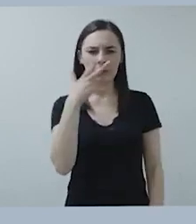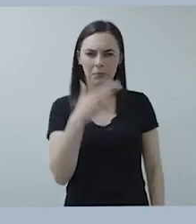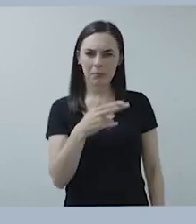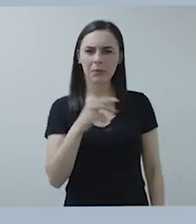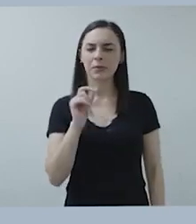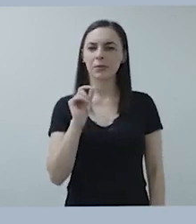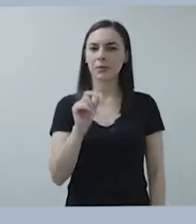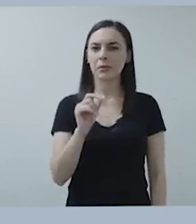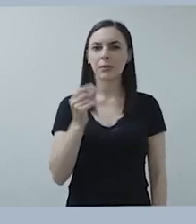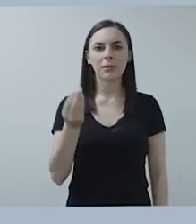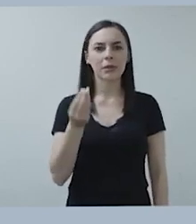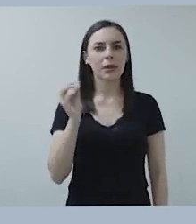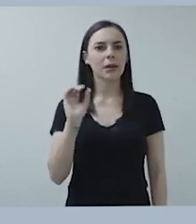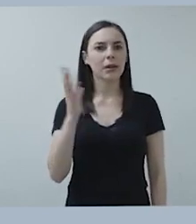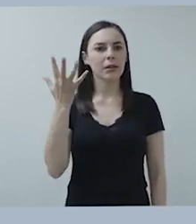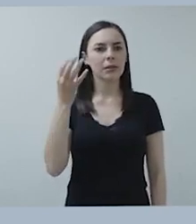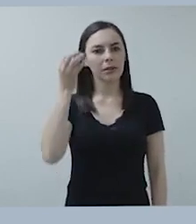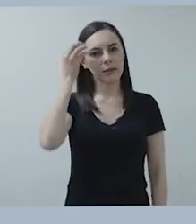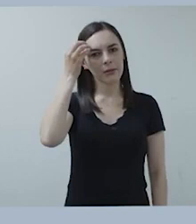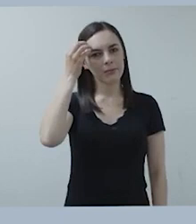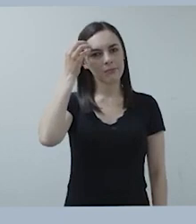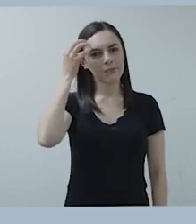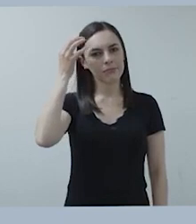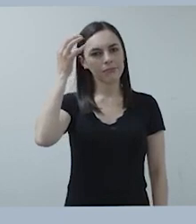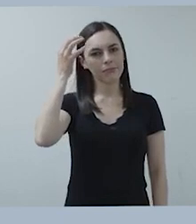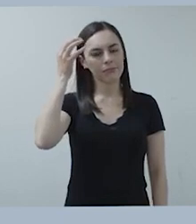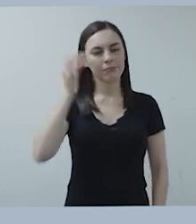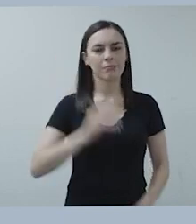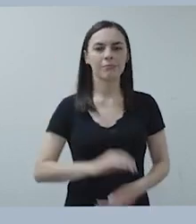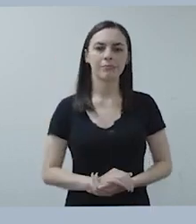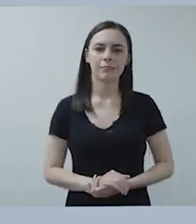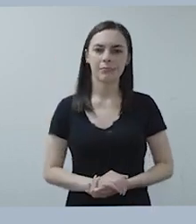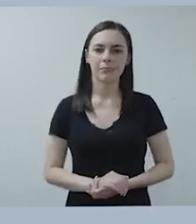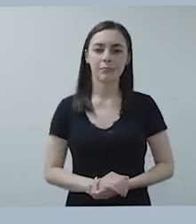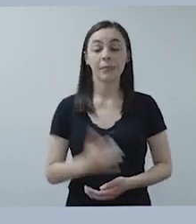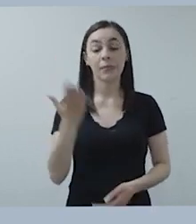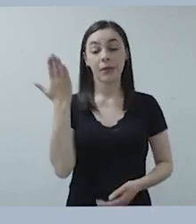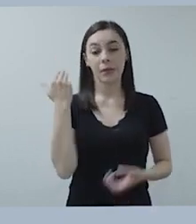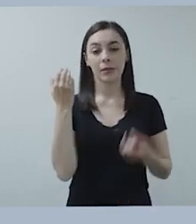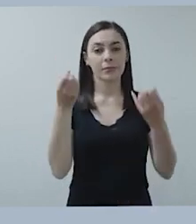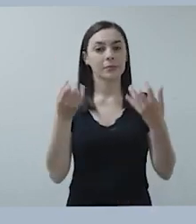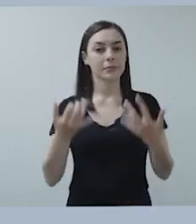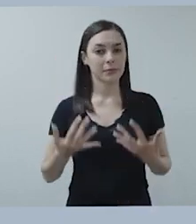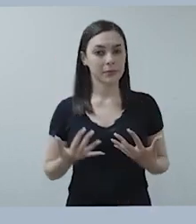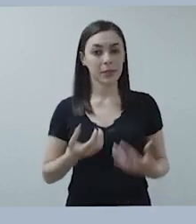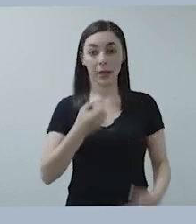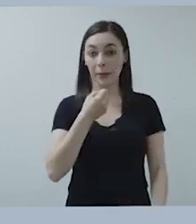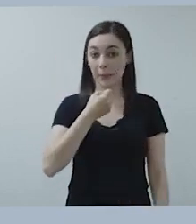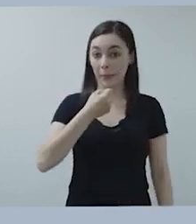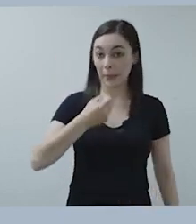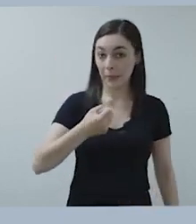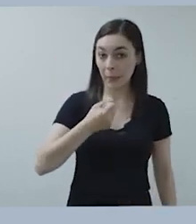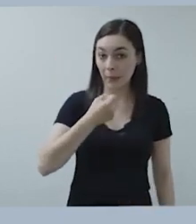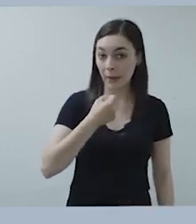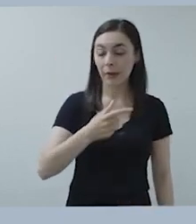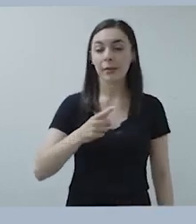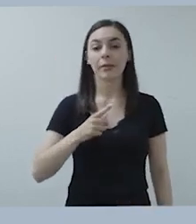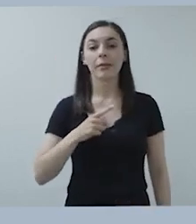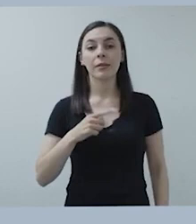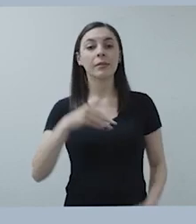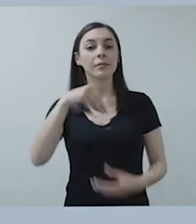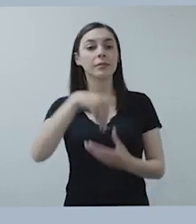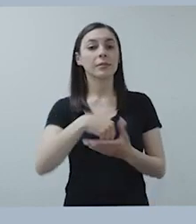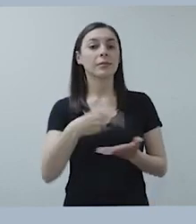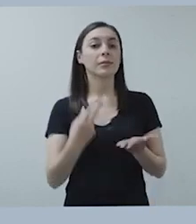e formou um galo na cabeça. Então, como eu já disse, essa reportagem está dentro